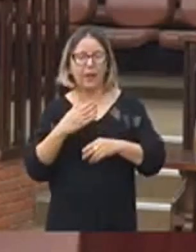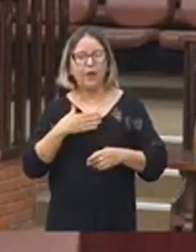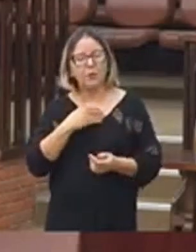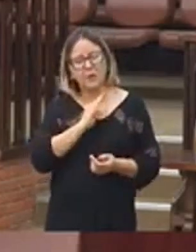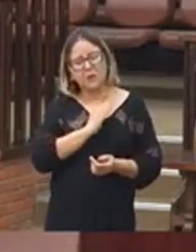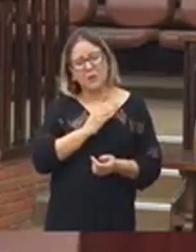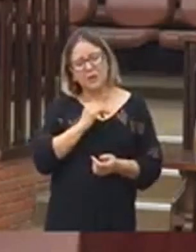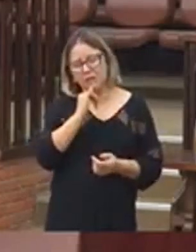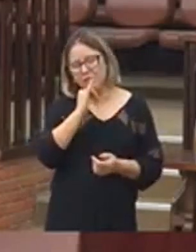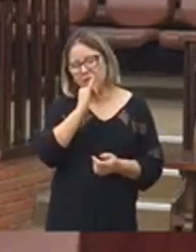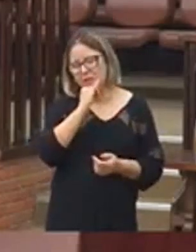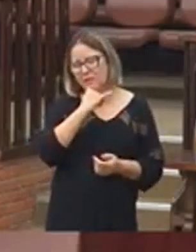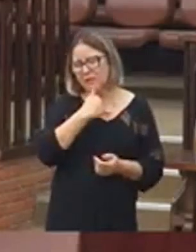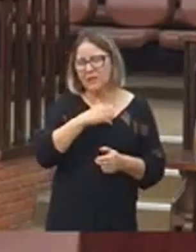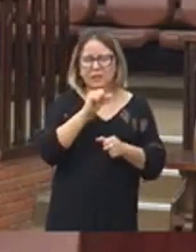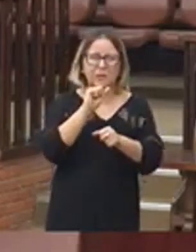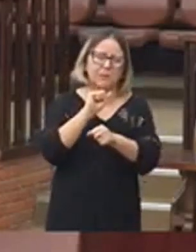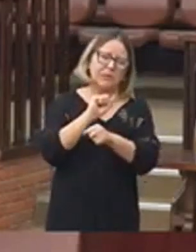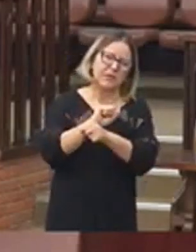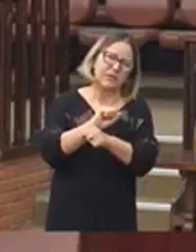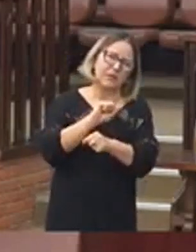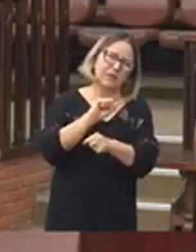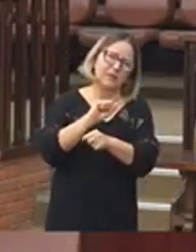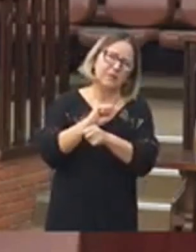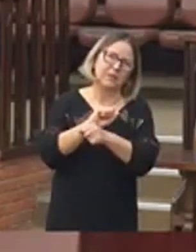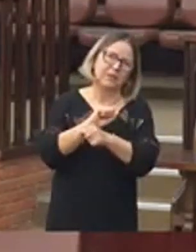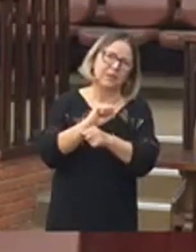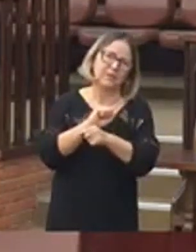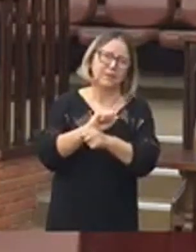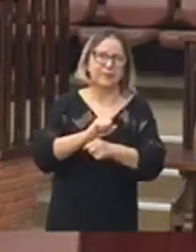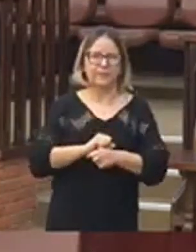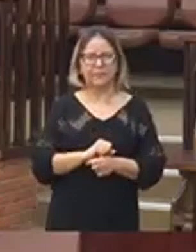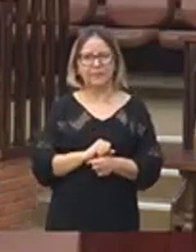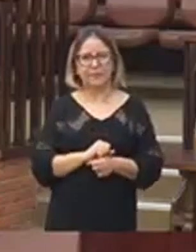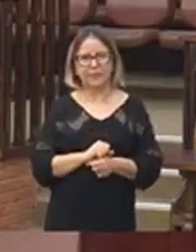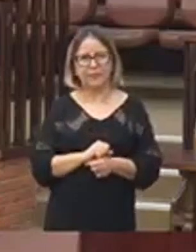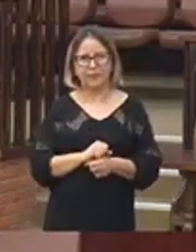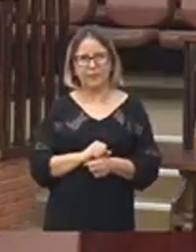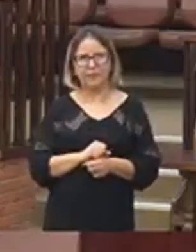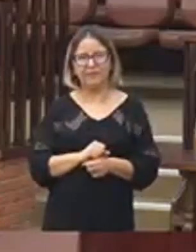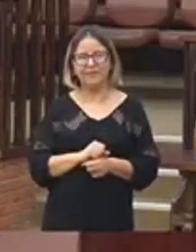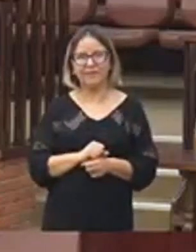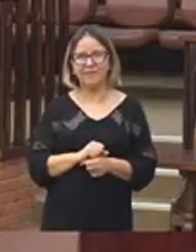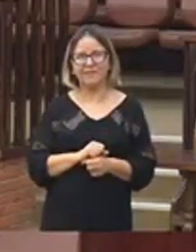de tanto esperar. Tenho dito,